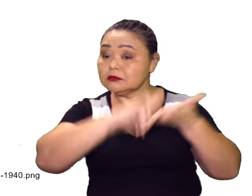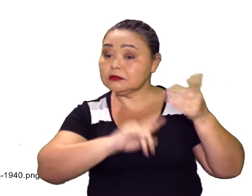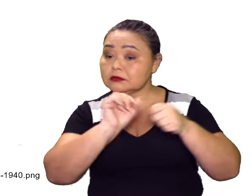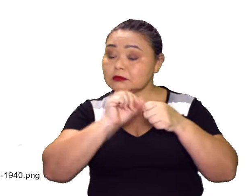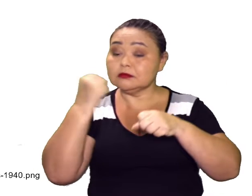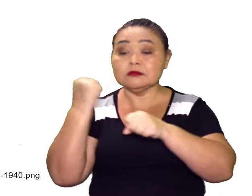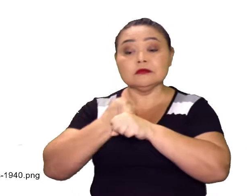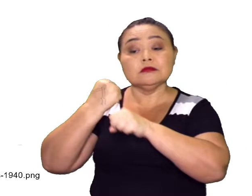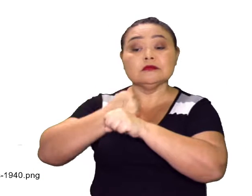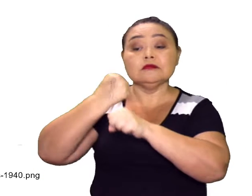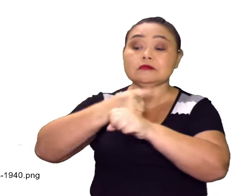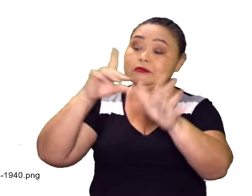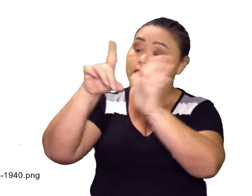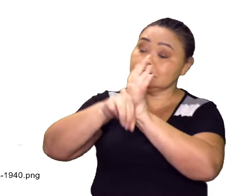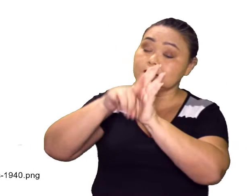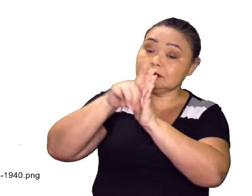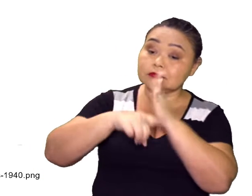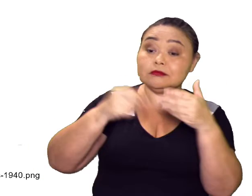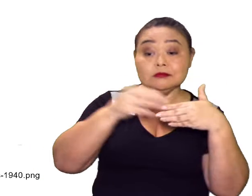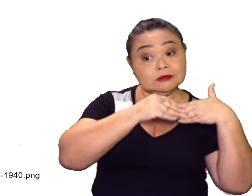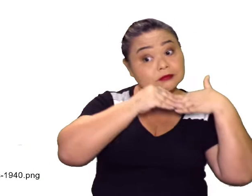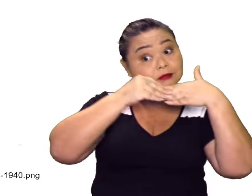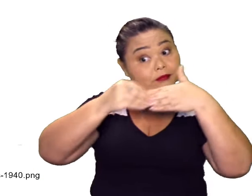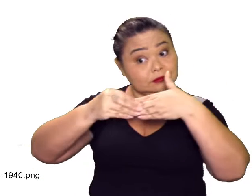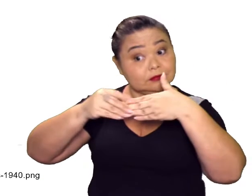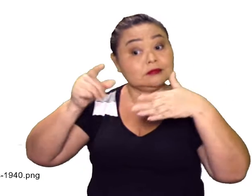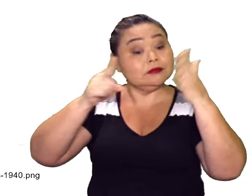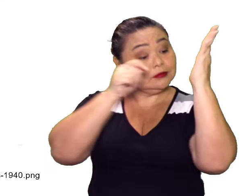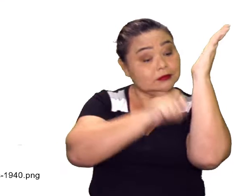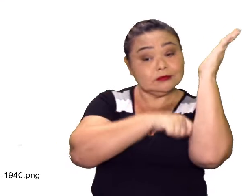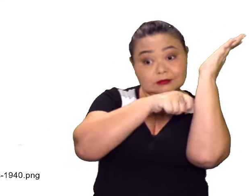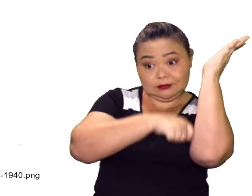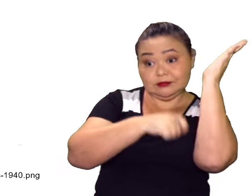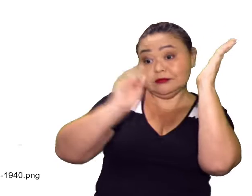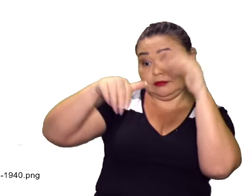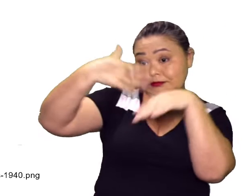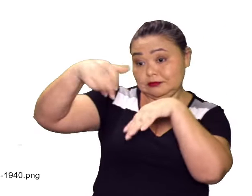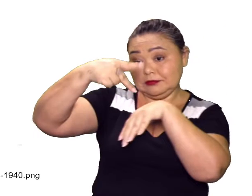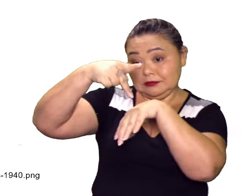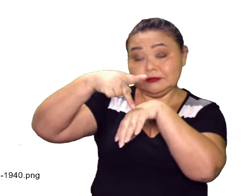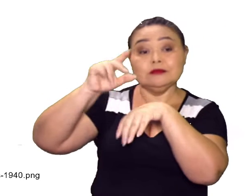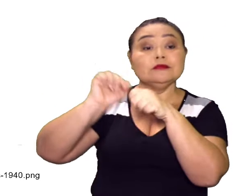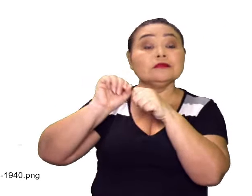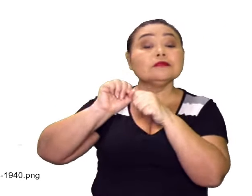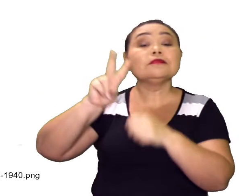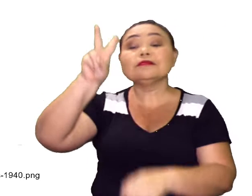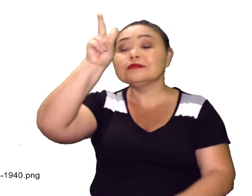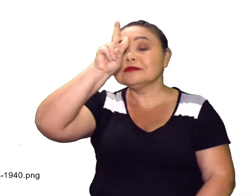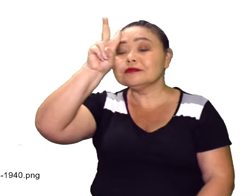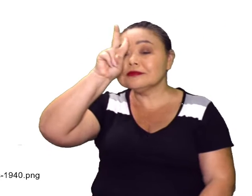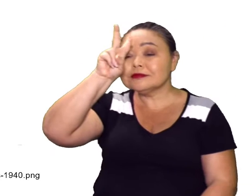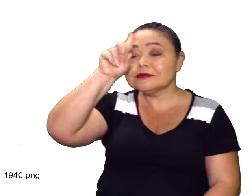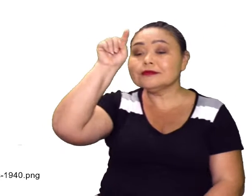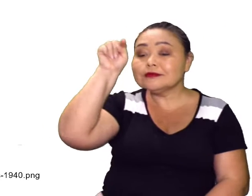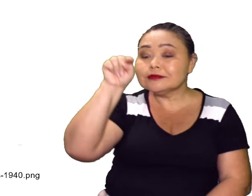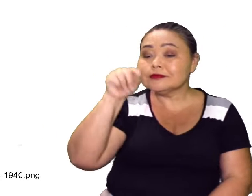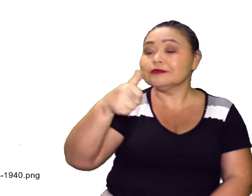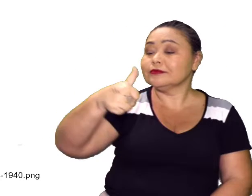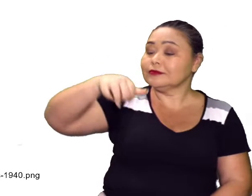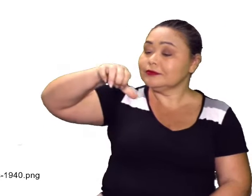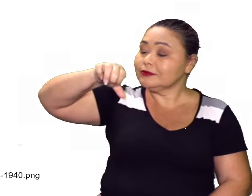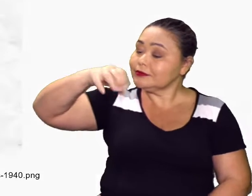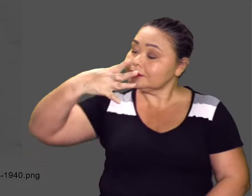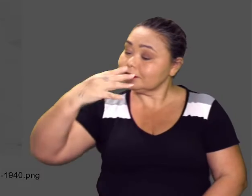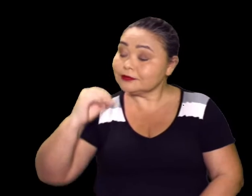Madeira-Mamoré para escoar essa borracha. Lembrando que em 1940, Rondônia não existia como conhecemos hoje. Ela